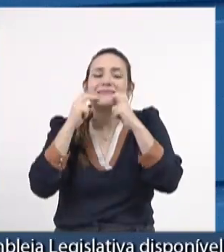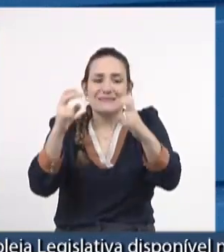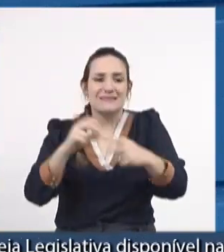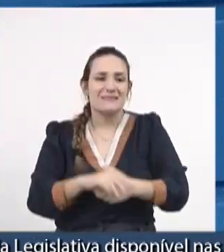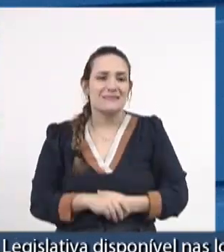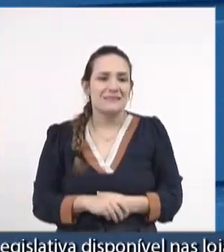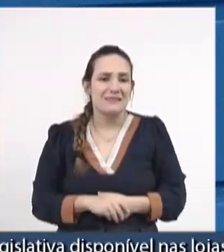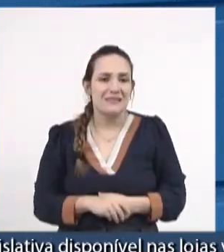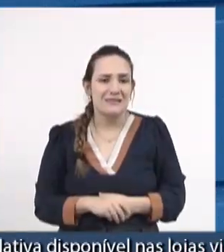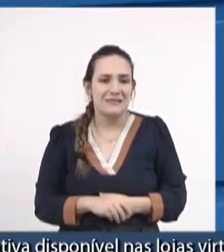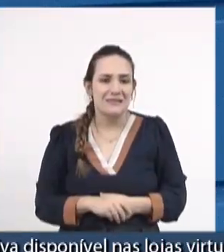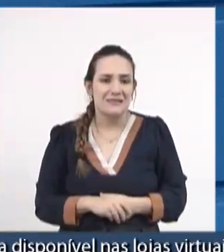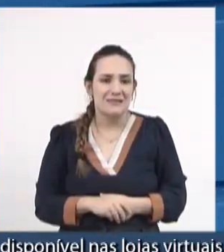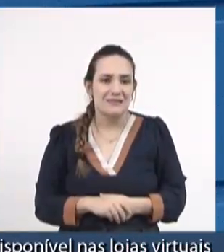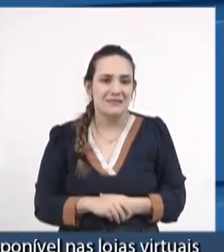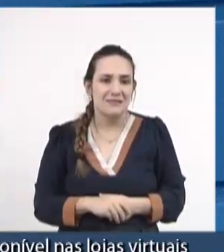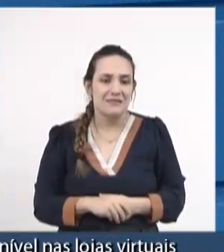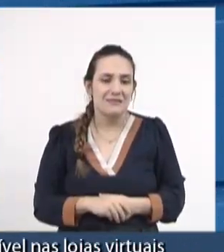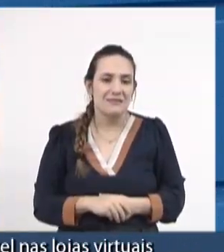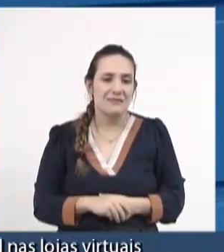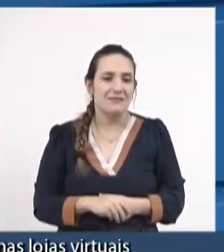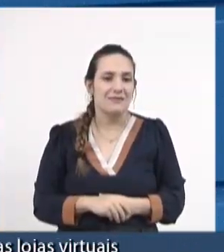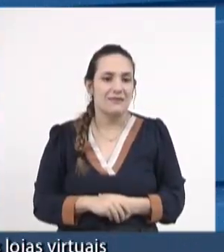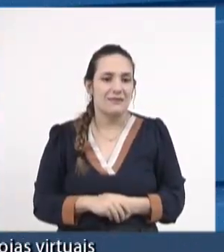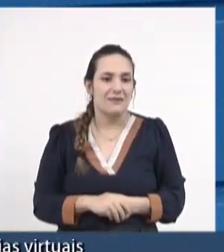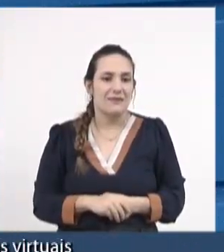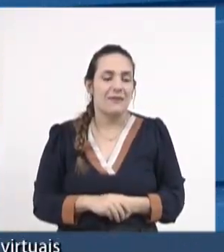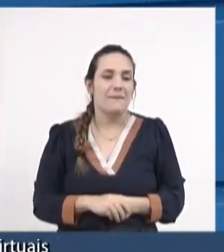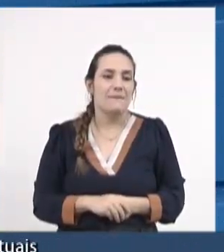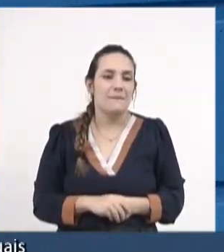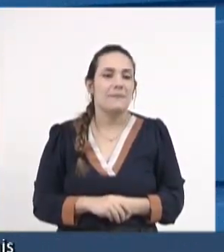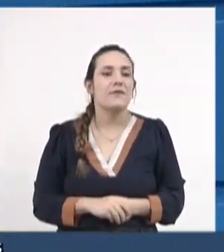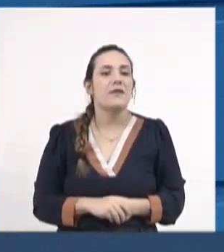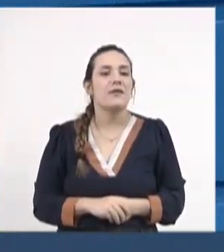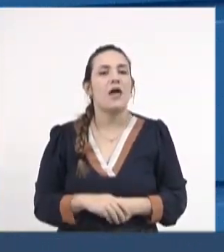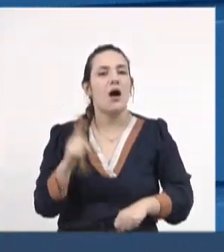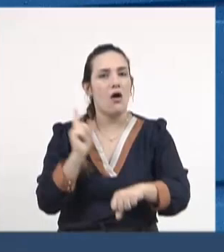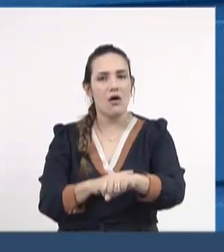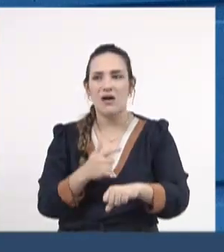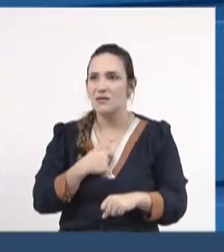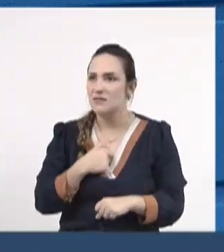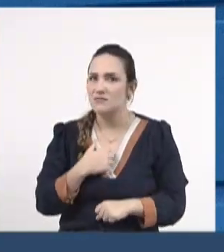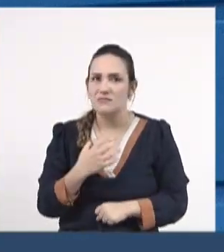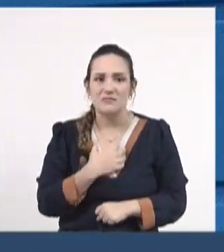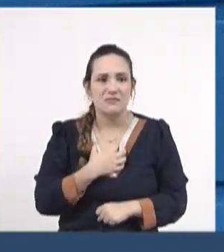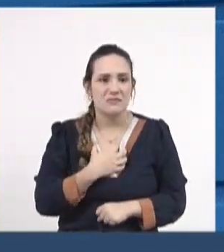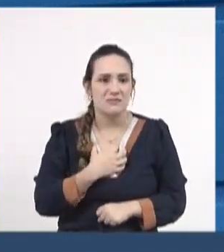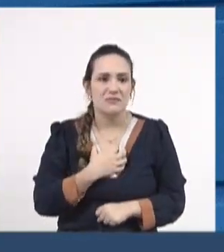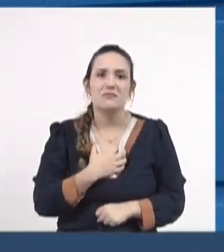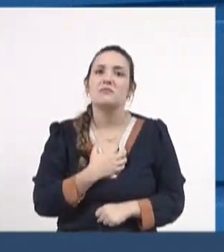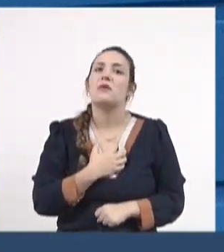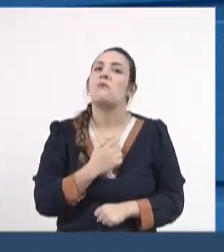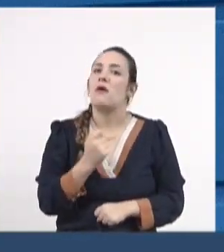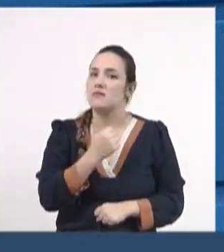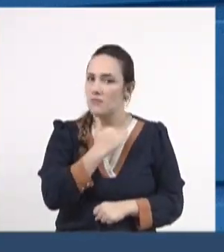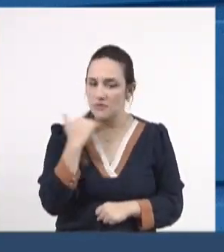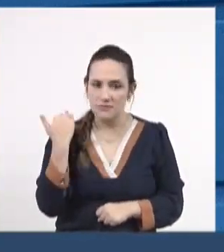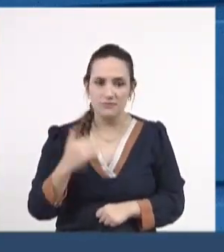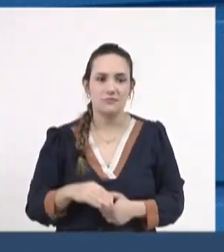e ele chegou gritando: sujou. Quando ele falou sujou, pronto. Eu vou falar uma coisa para você: eu nunca senti de tão próximo a